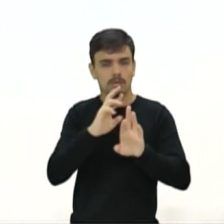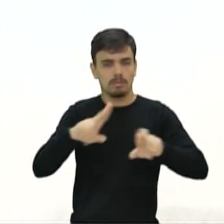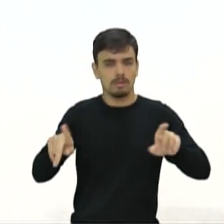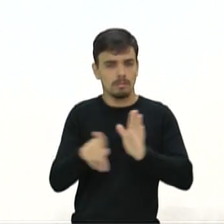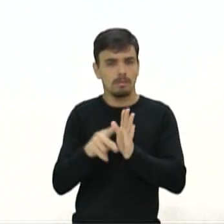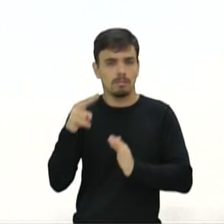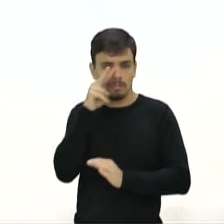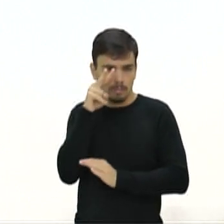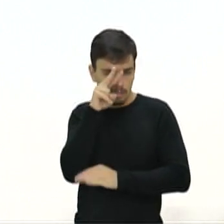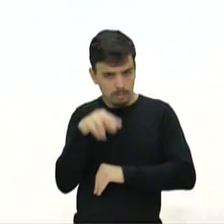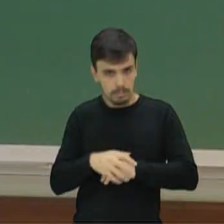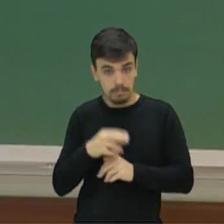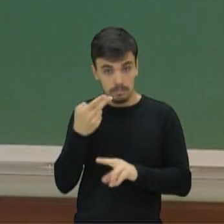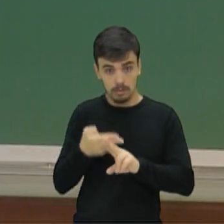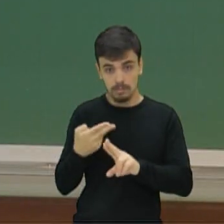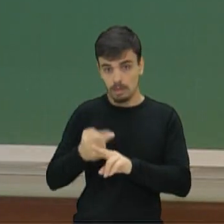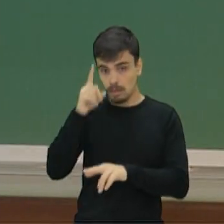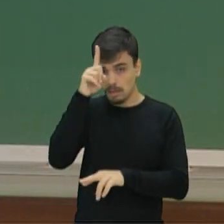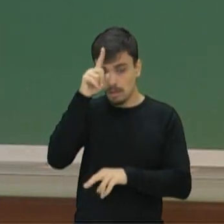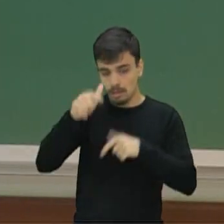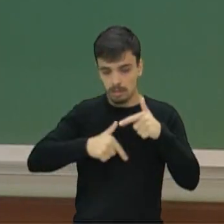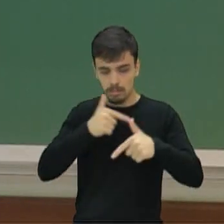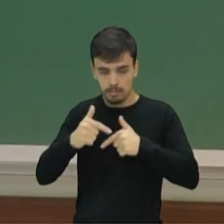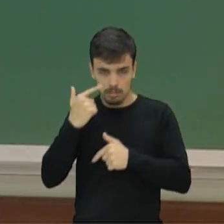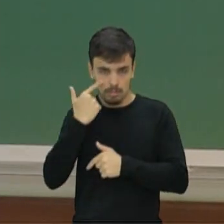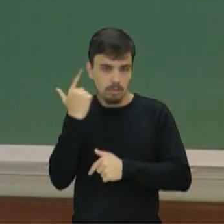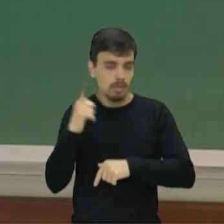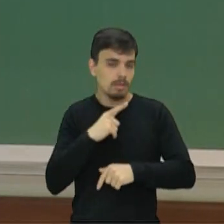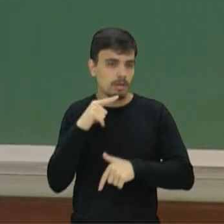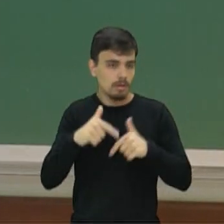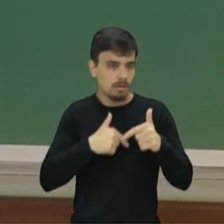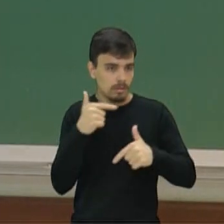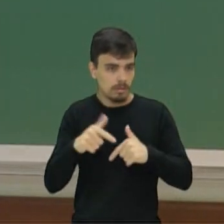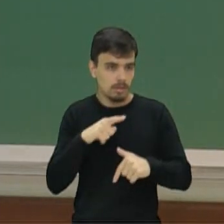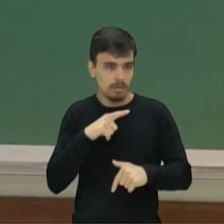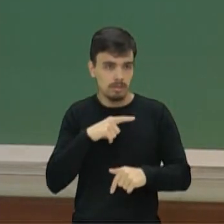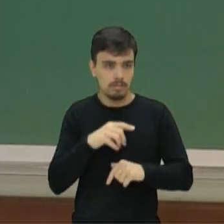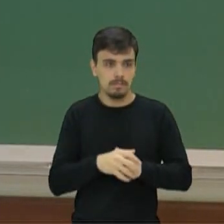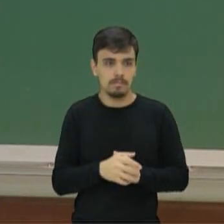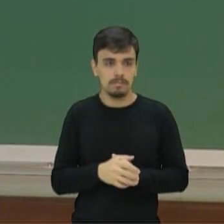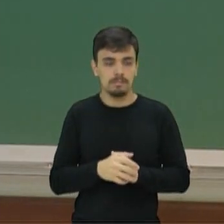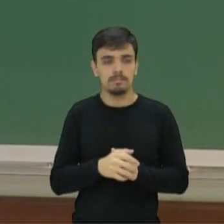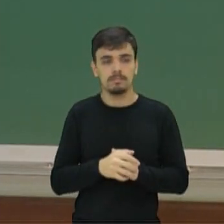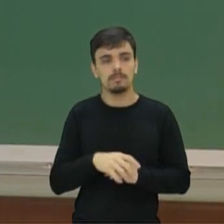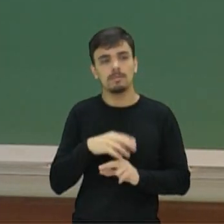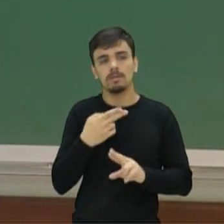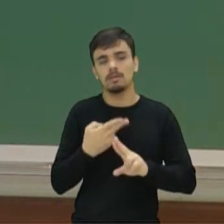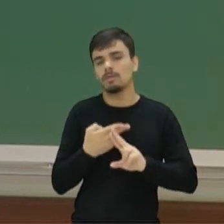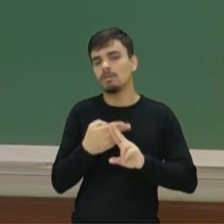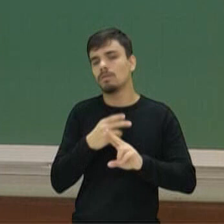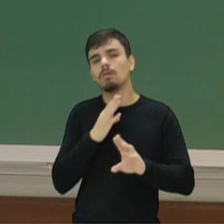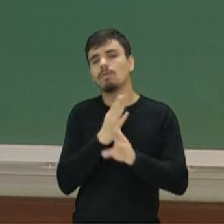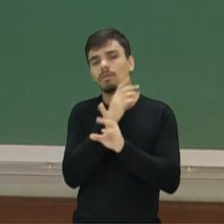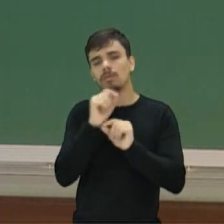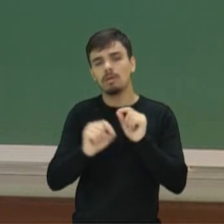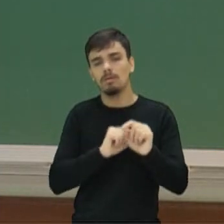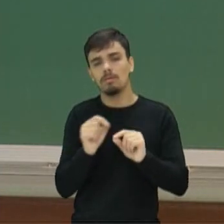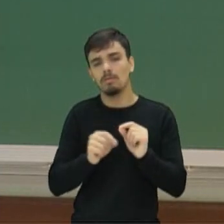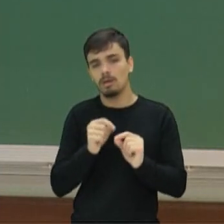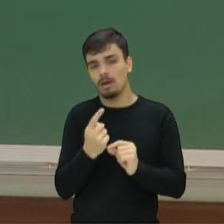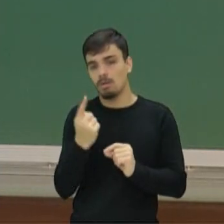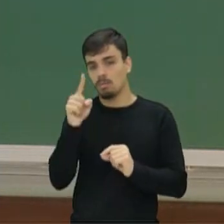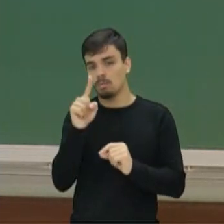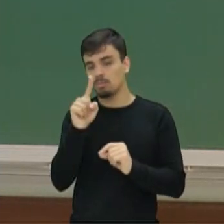potencial. Então, vou usar a ideia do trabalho. O trabalho eu tenho, a carga eu tenho, então vou achar a minha incógnita